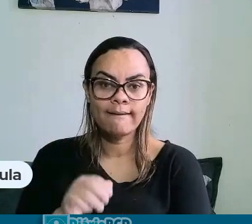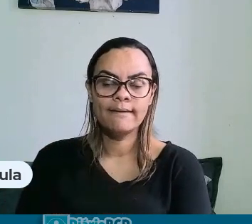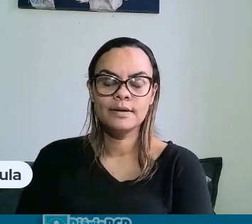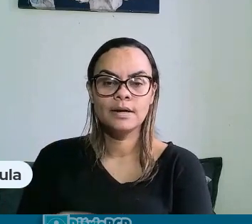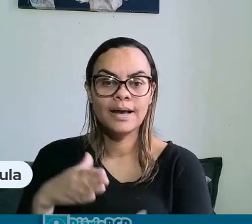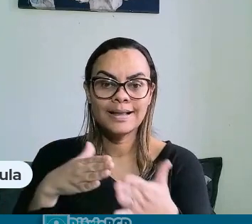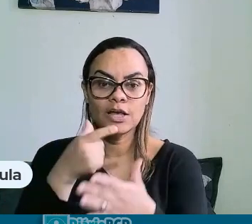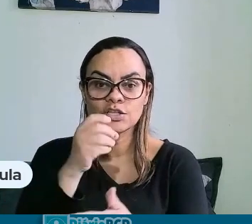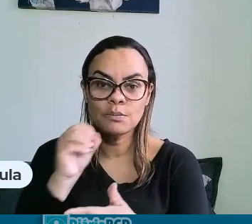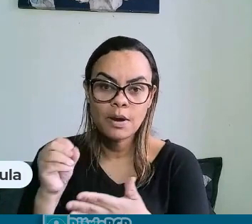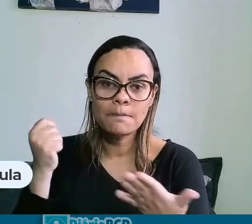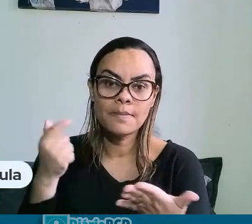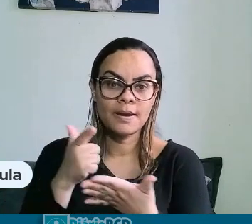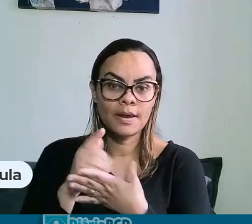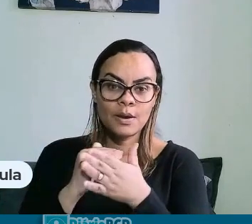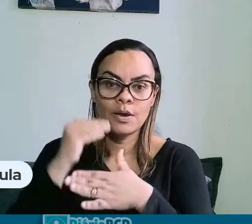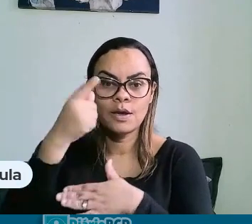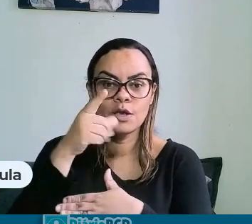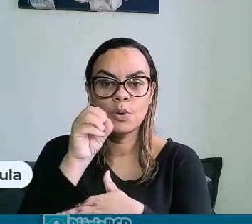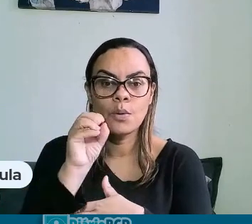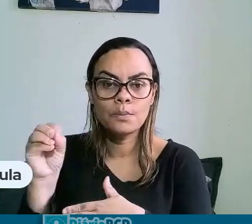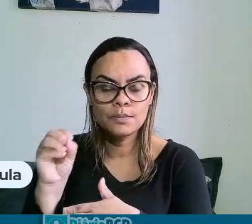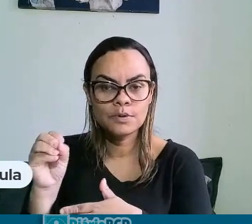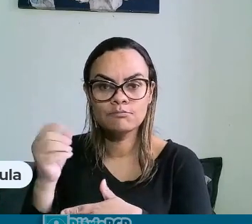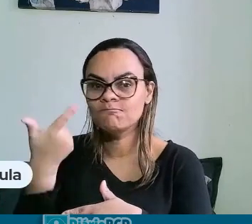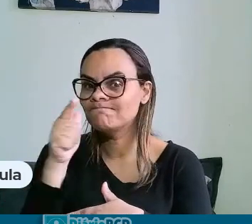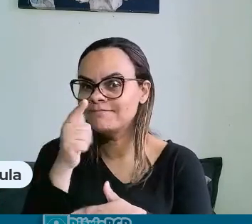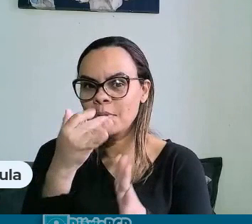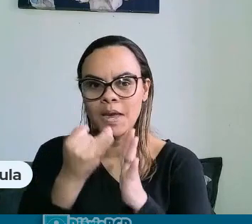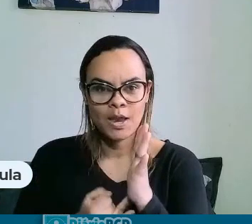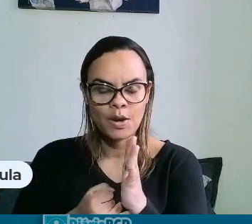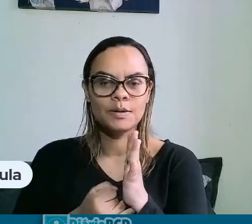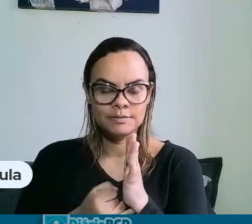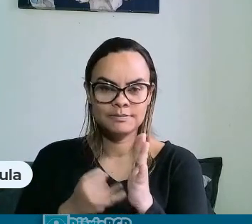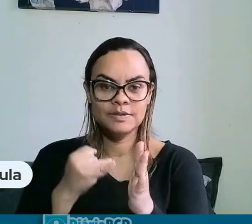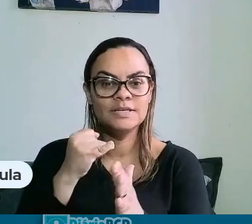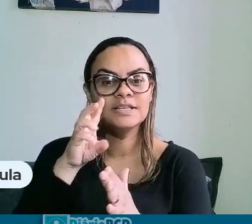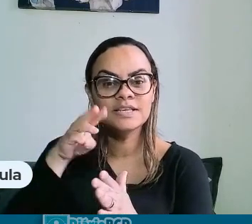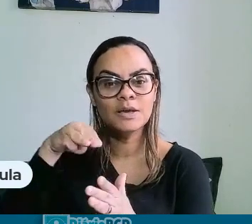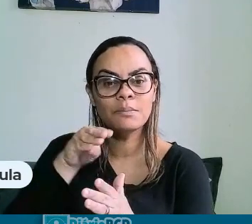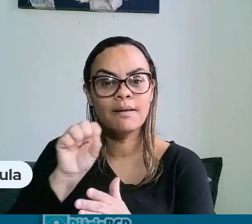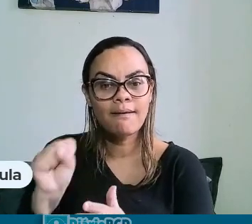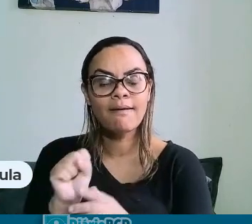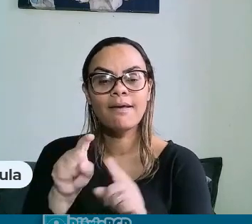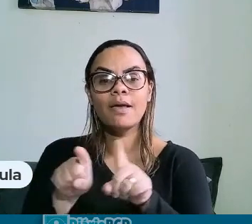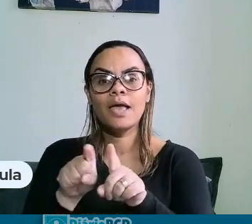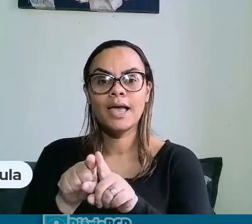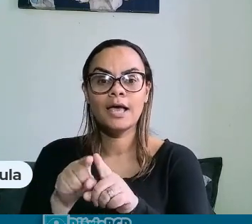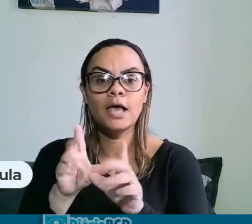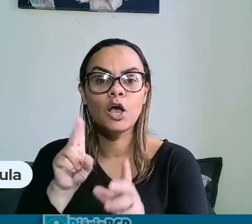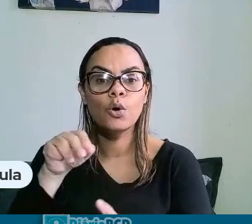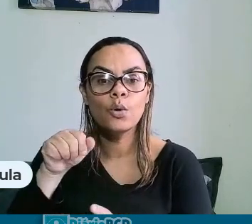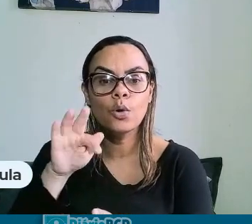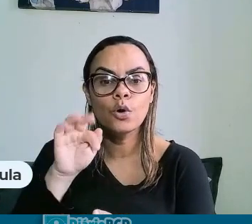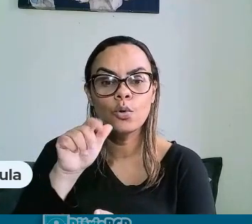paga o proporcional, e acima de 100 mil reais não tem isenção do ICMS. E tudo isso é decidido pelo CONFAZ,